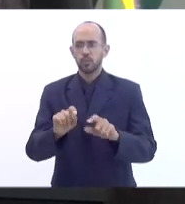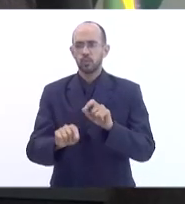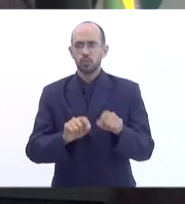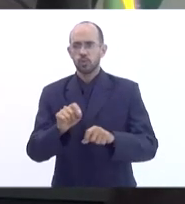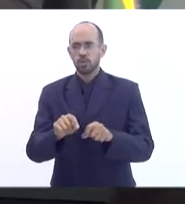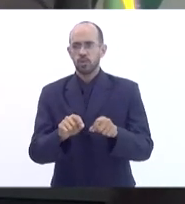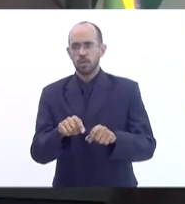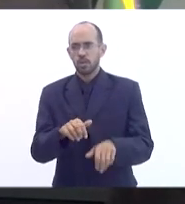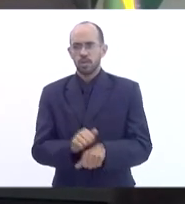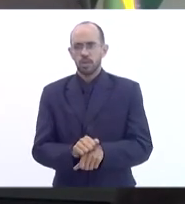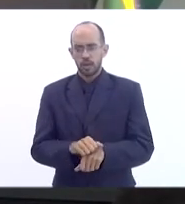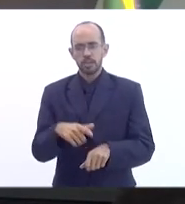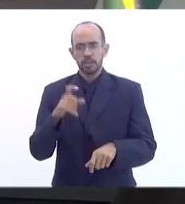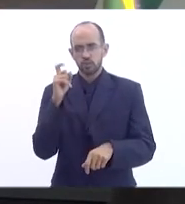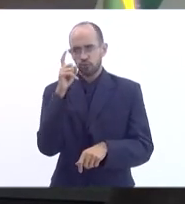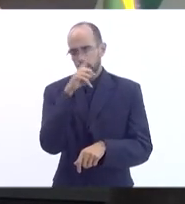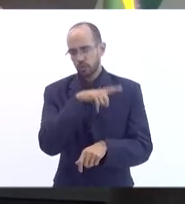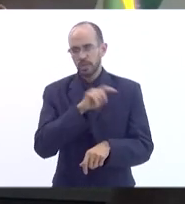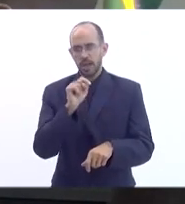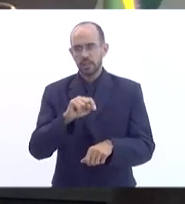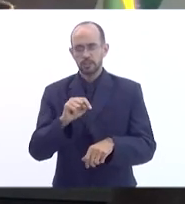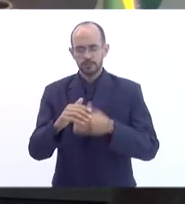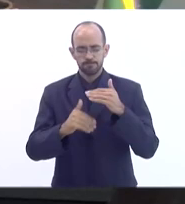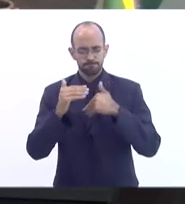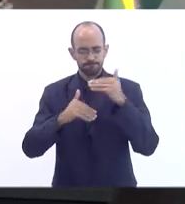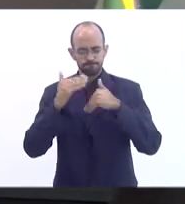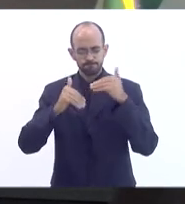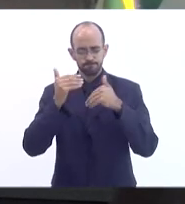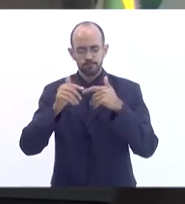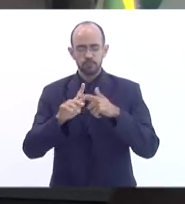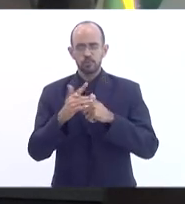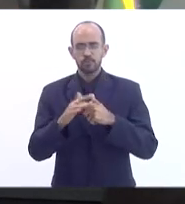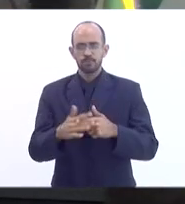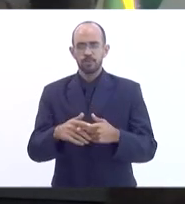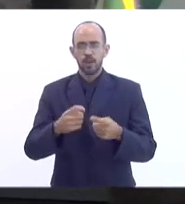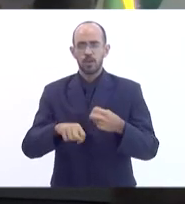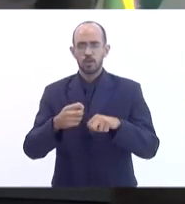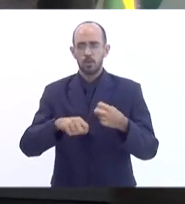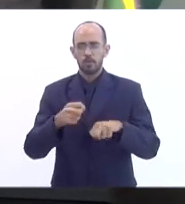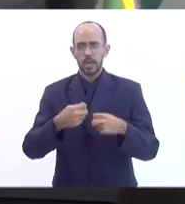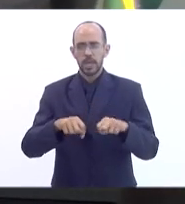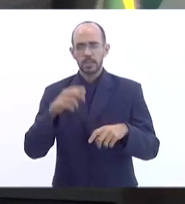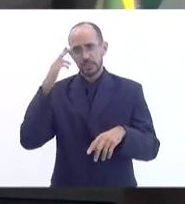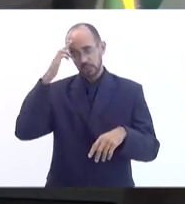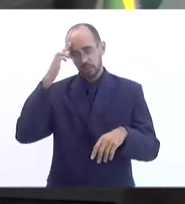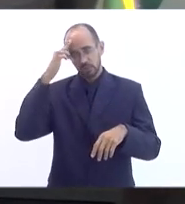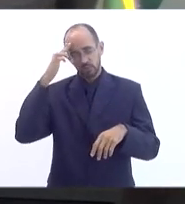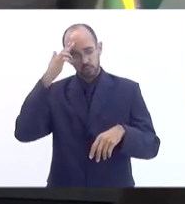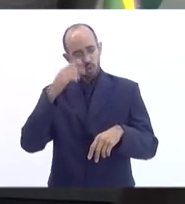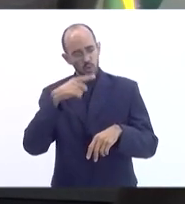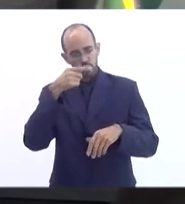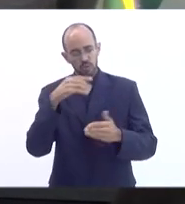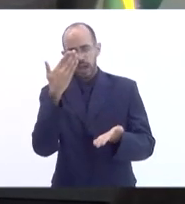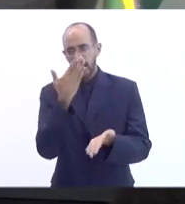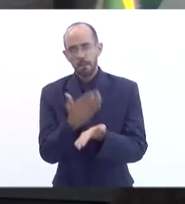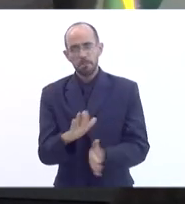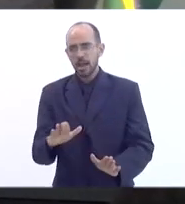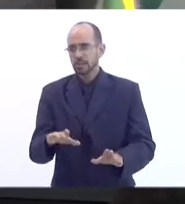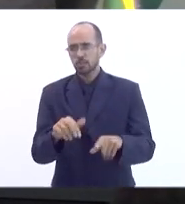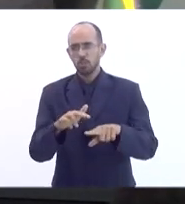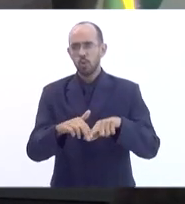regime duro de recuperação que o Rio de Janeiro se encontra ainda E essas pessoas tivessem seus sonhos ceifado por conta da